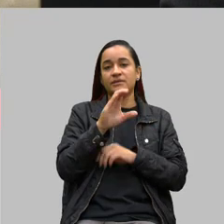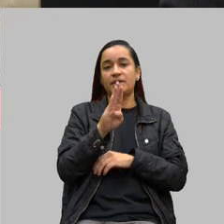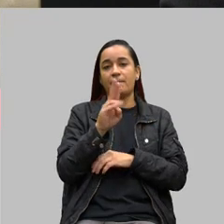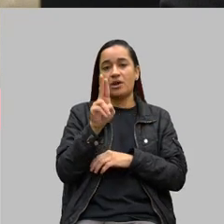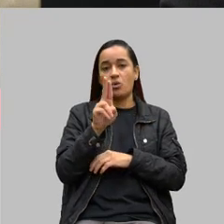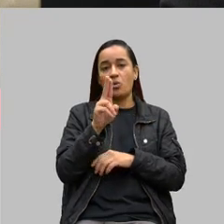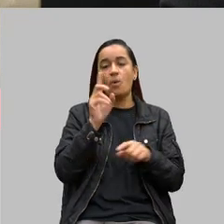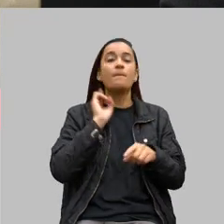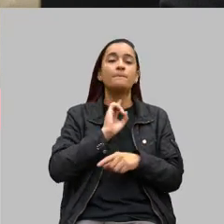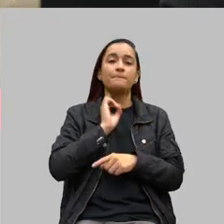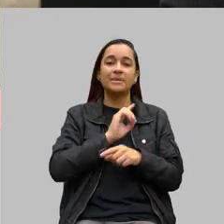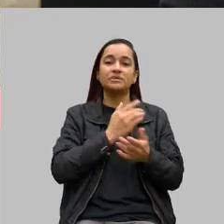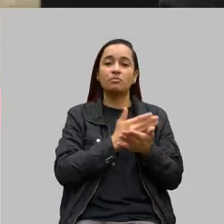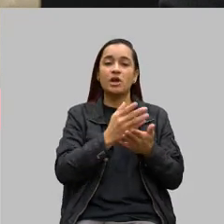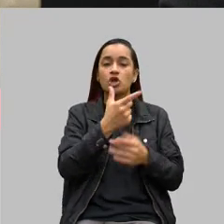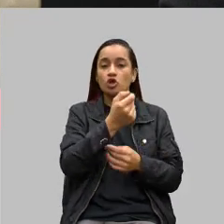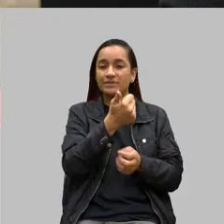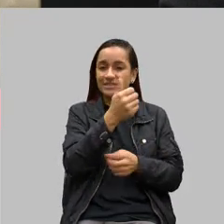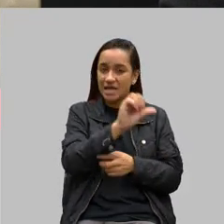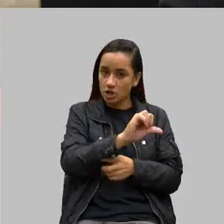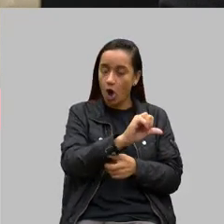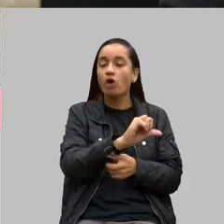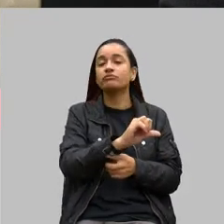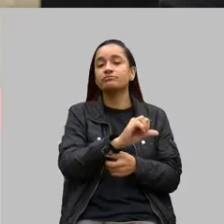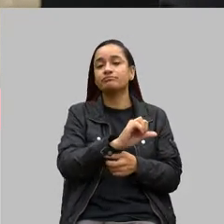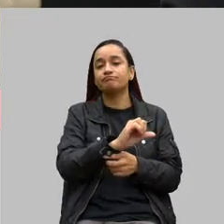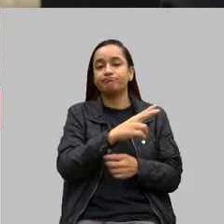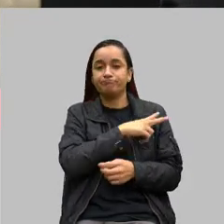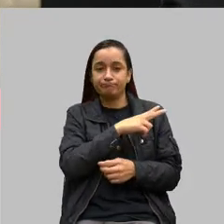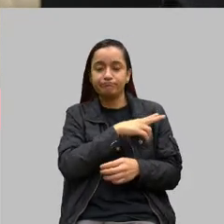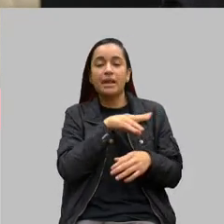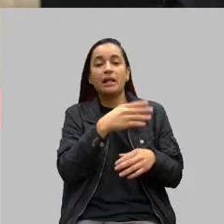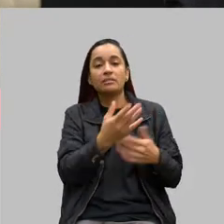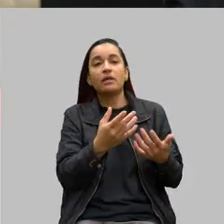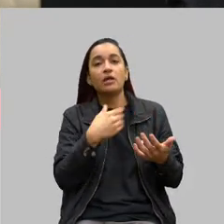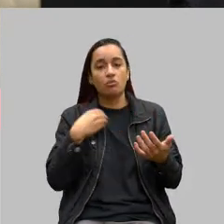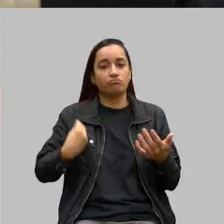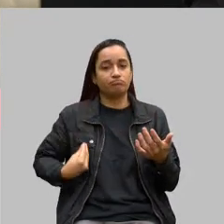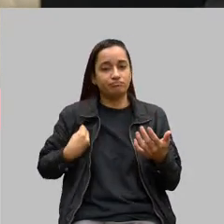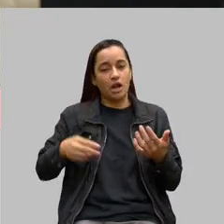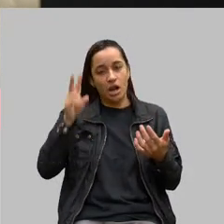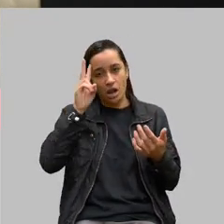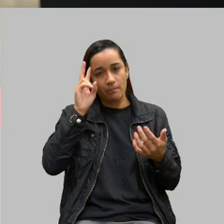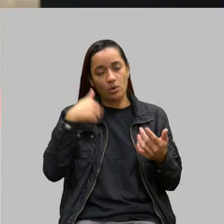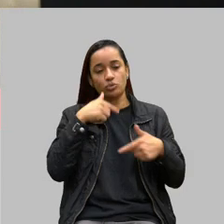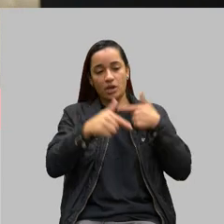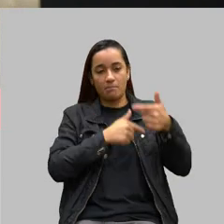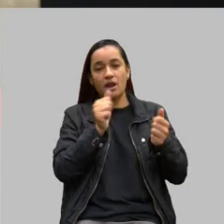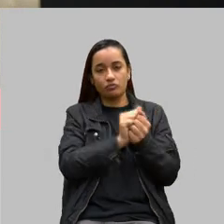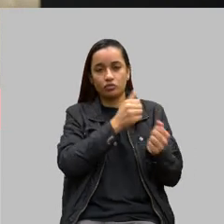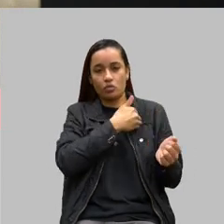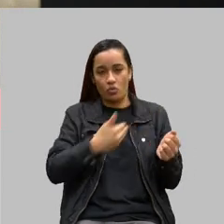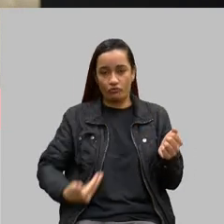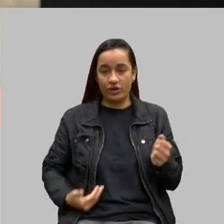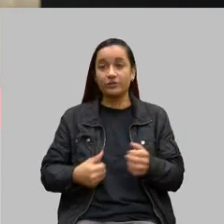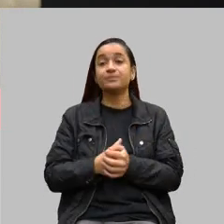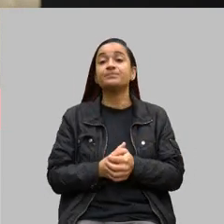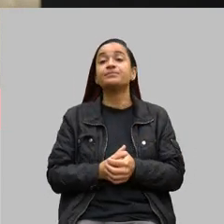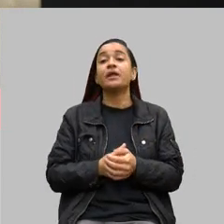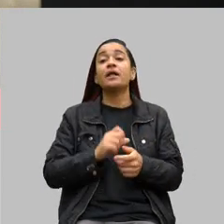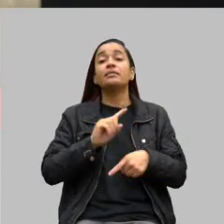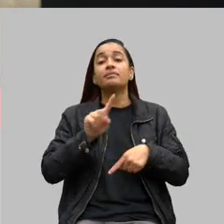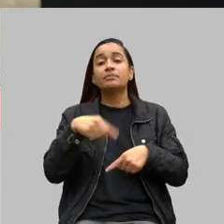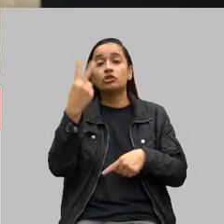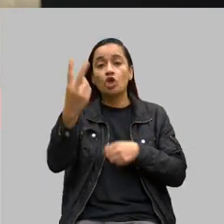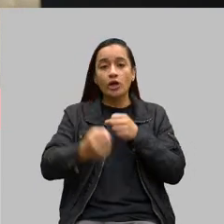programa de parcerias do governo federal eu tive né A Honra e a oportunidade de estar naquela época trabalhando no governo e depois do anos